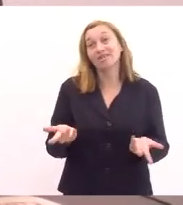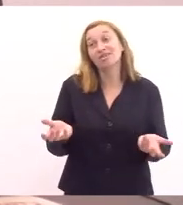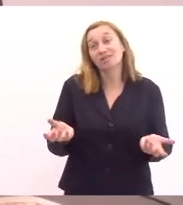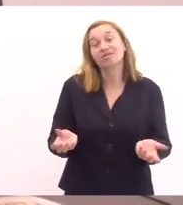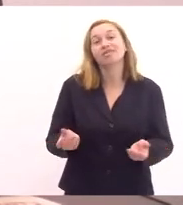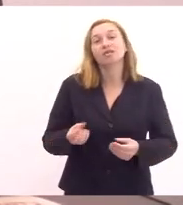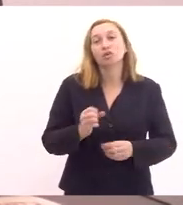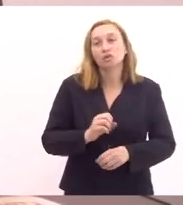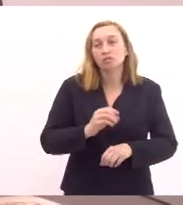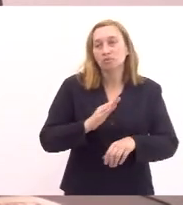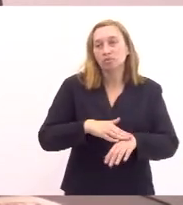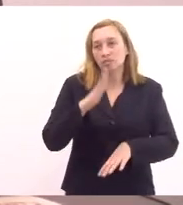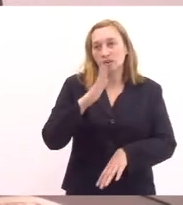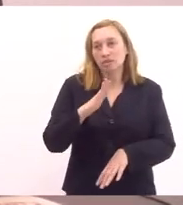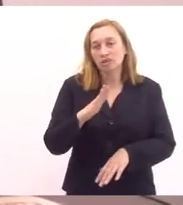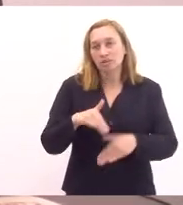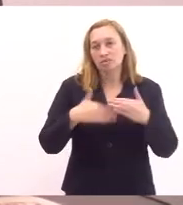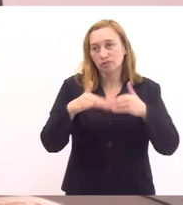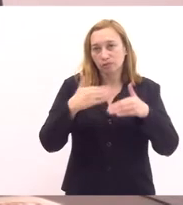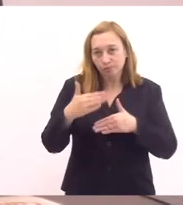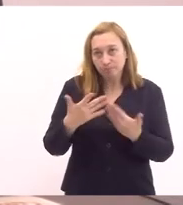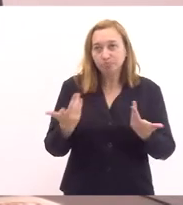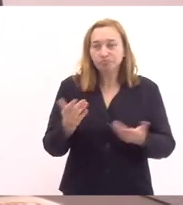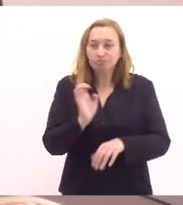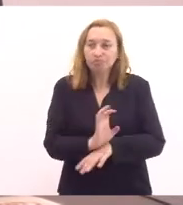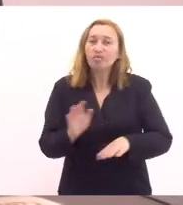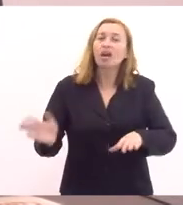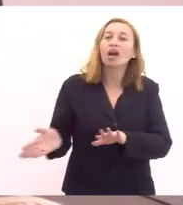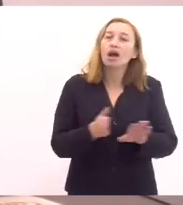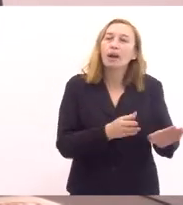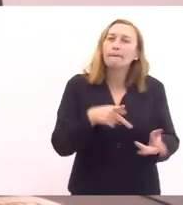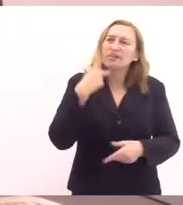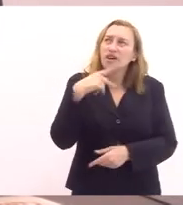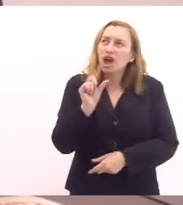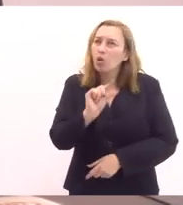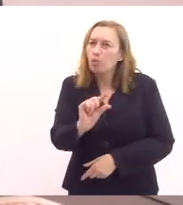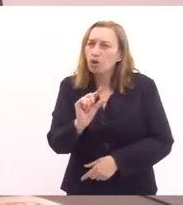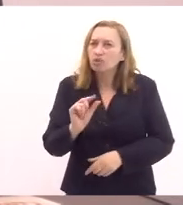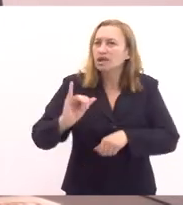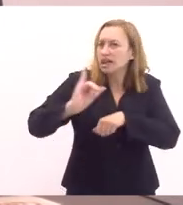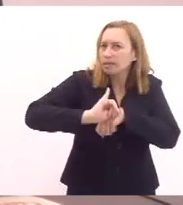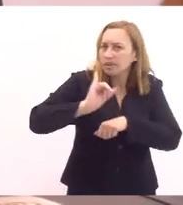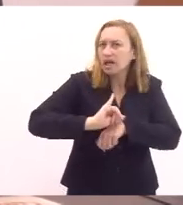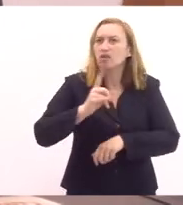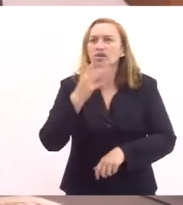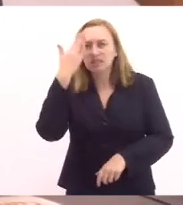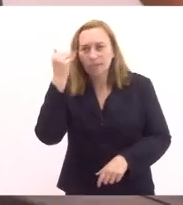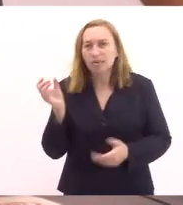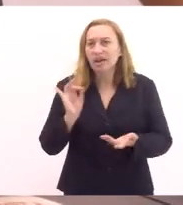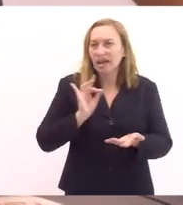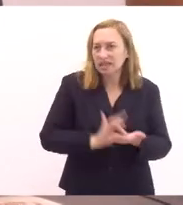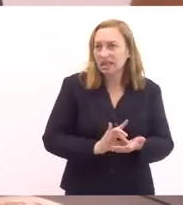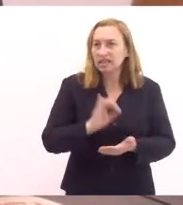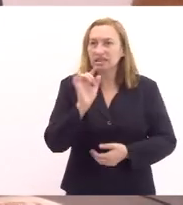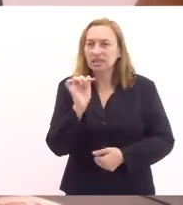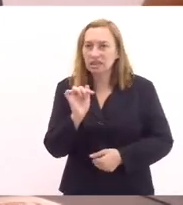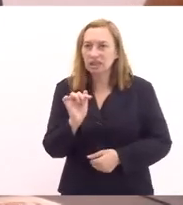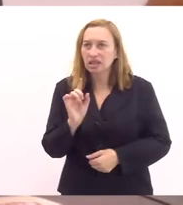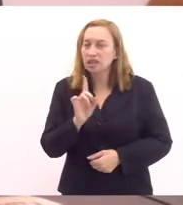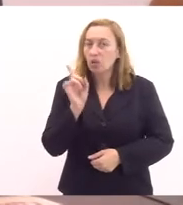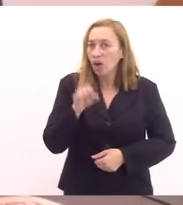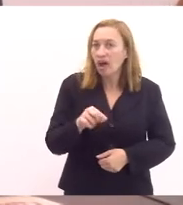muito a e no estado é fala para falar um pouquinho da capital que a gente sabe que a realidade na capital